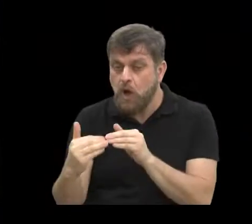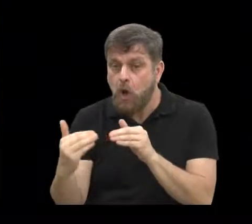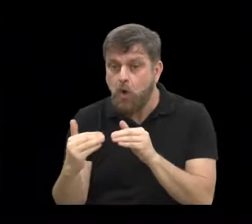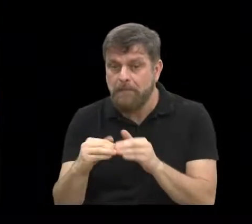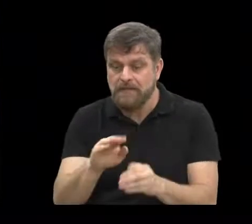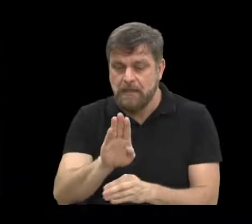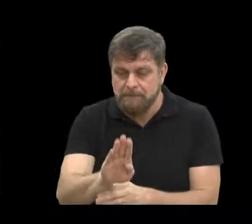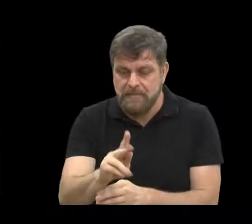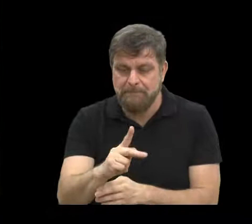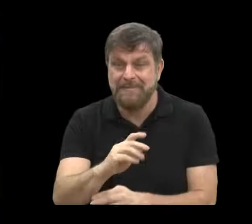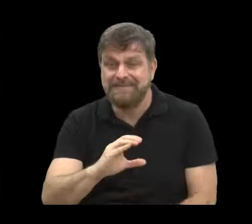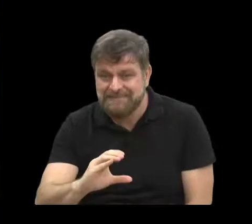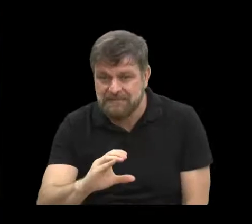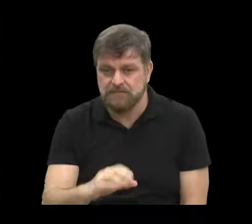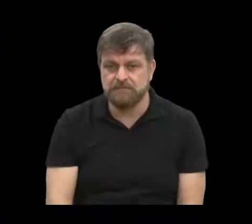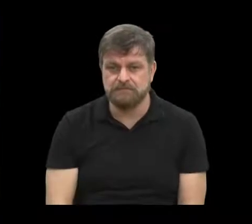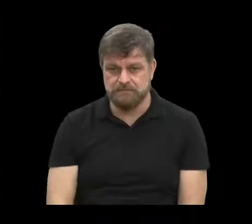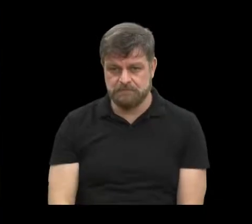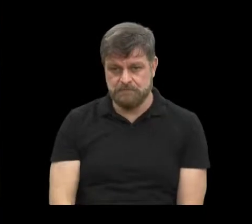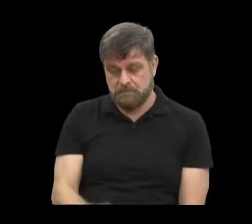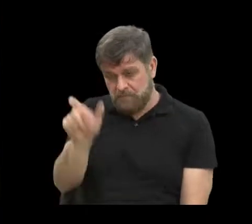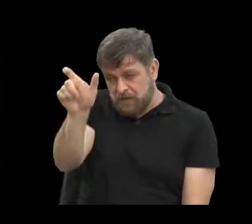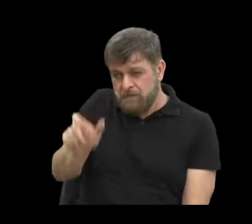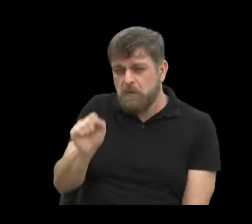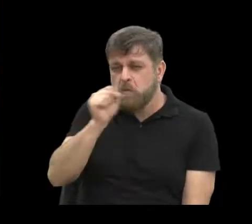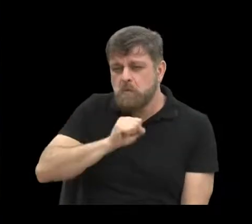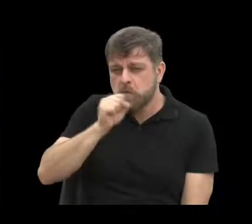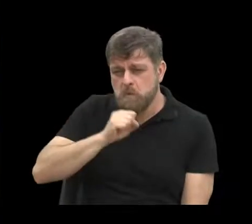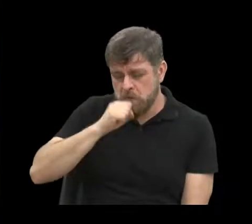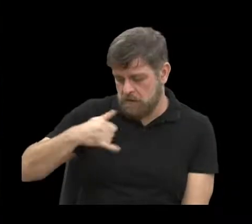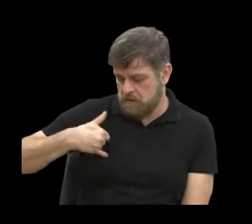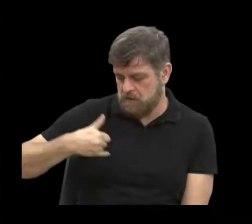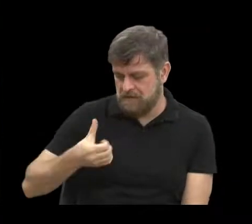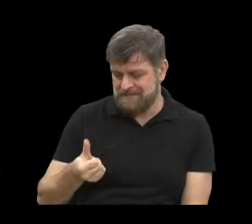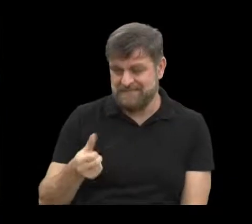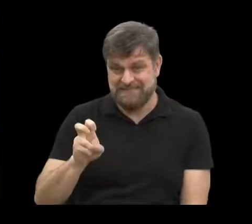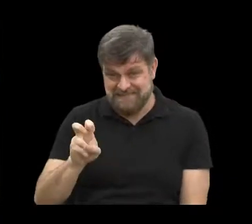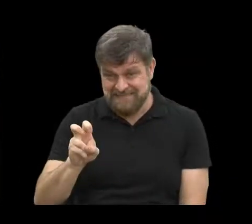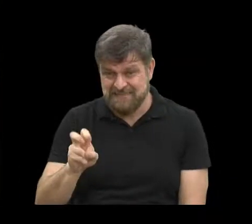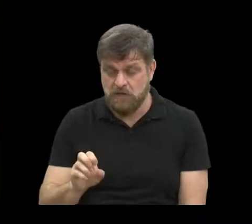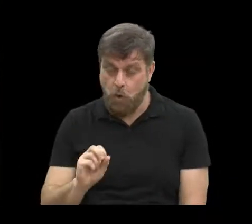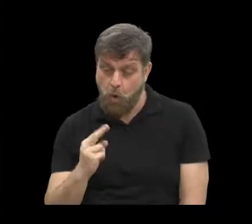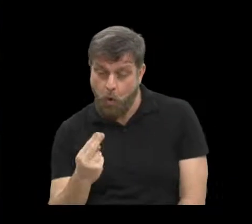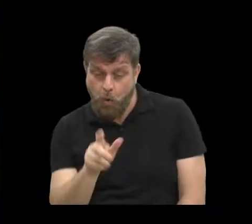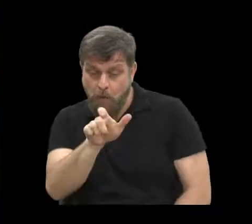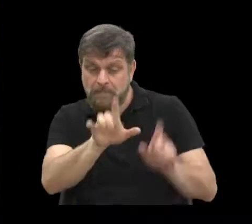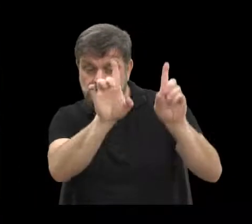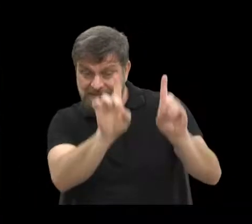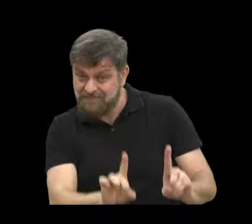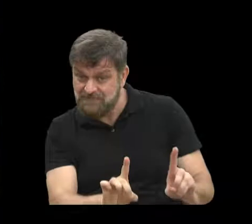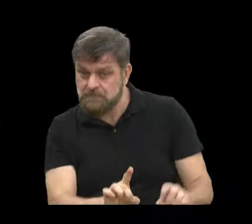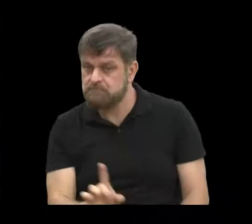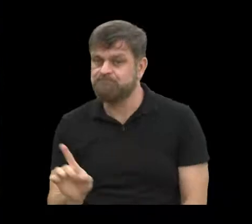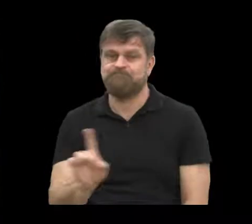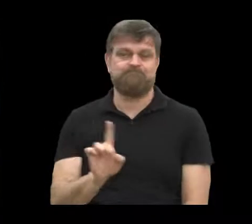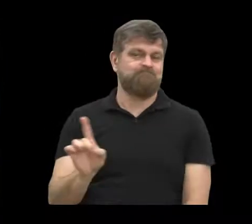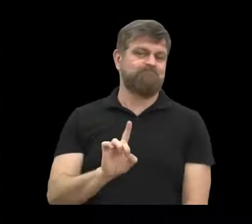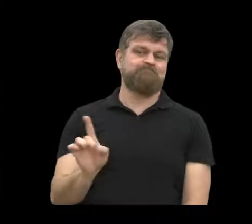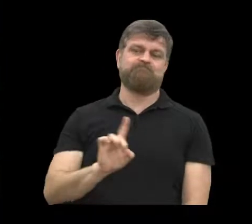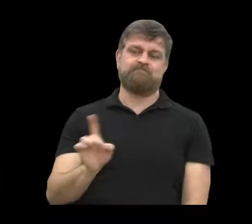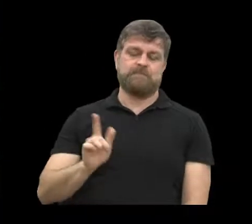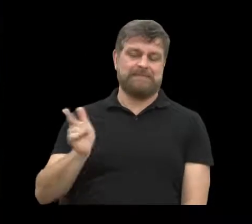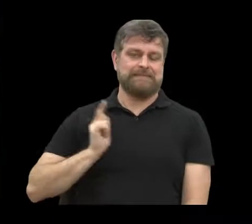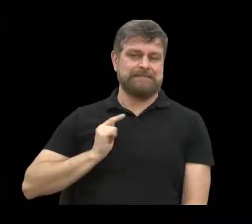benefício. Basta ser pessoa idosa com 65 anos ou mais e pessoa com deficiência? Não,